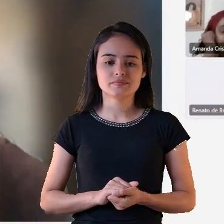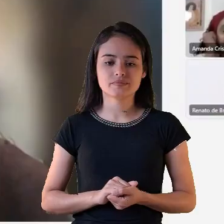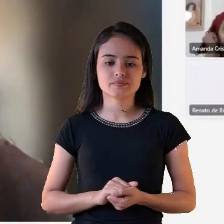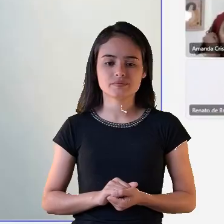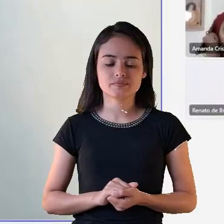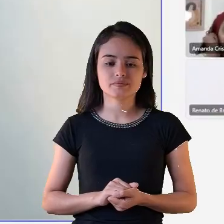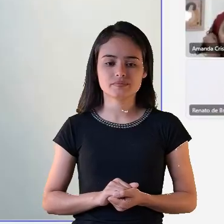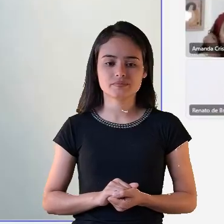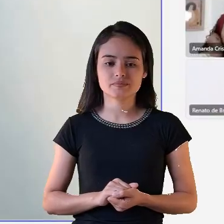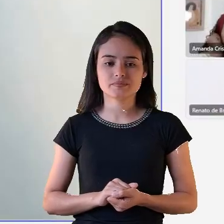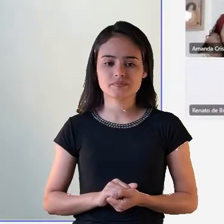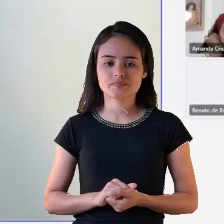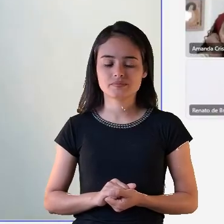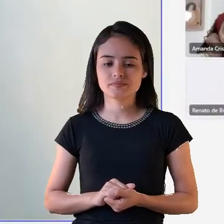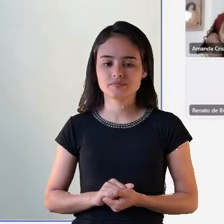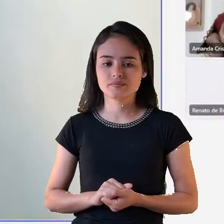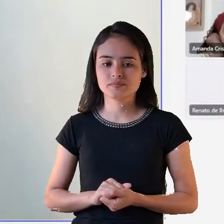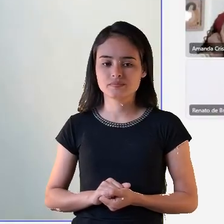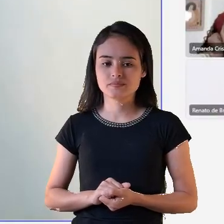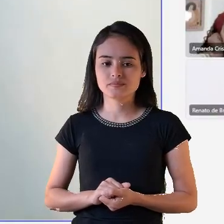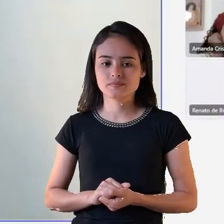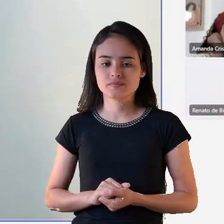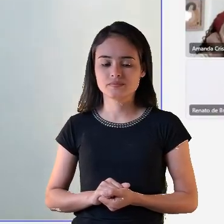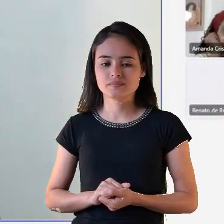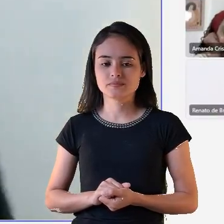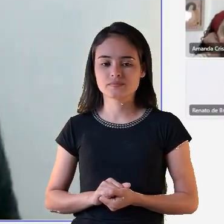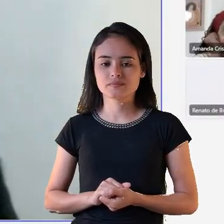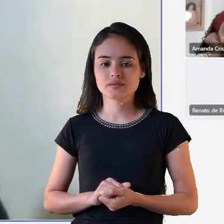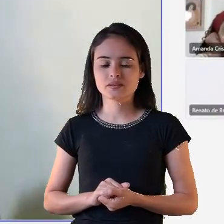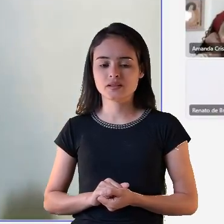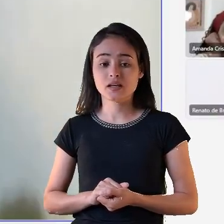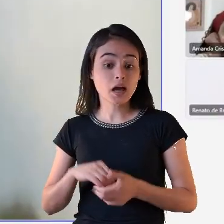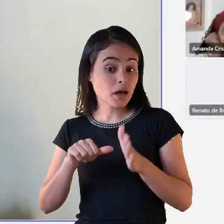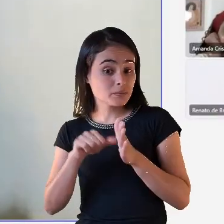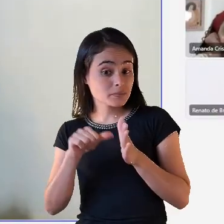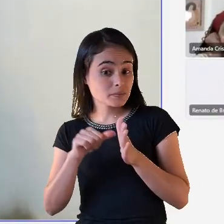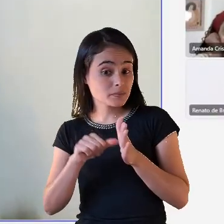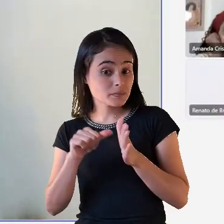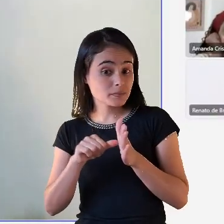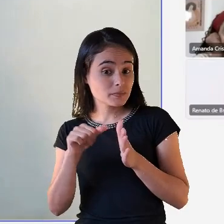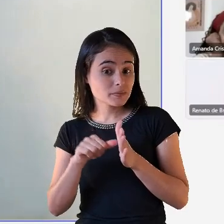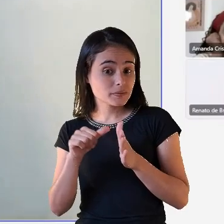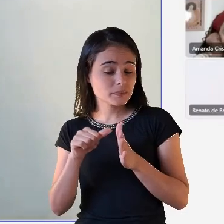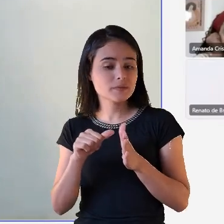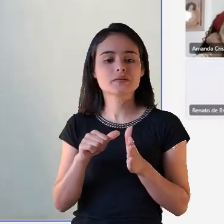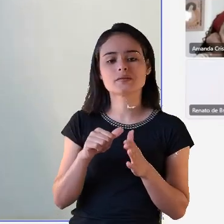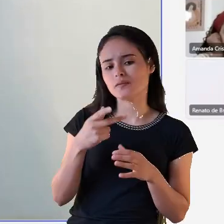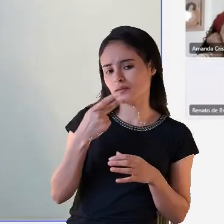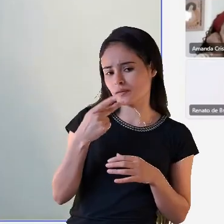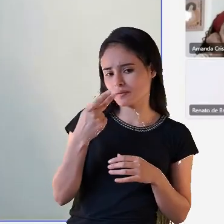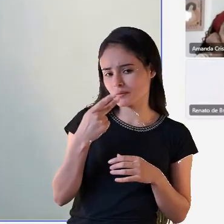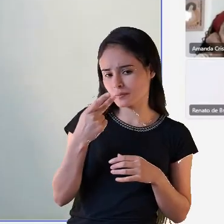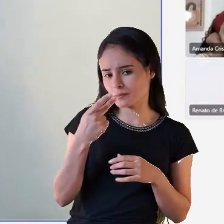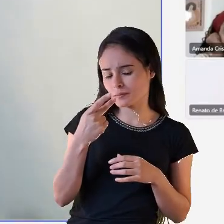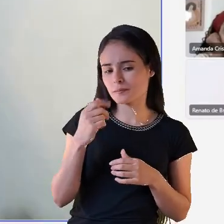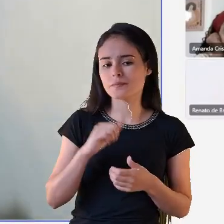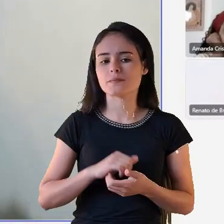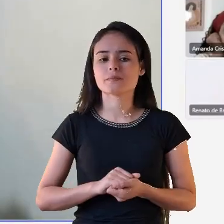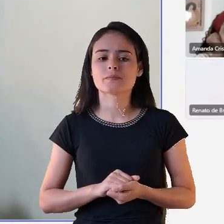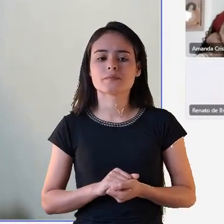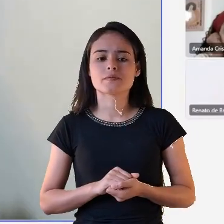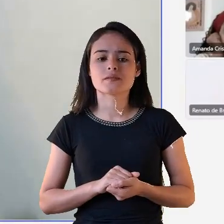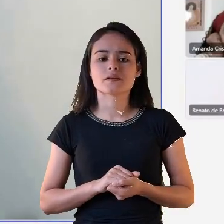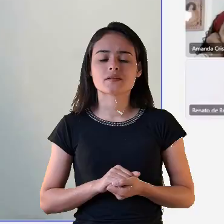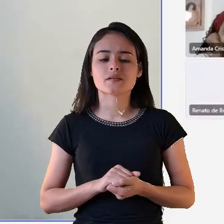Antes de devolver aqui para a Amanda começar a aula dessa noite, eu queria falar um pouquinho a respeito de que a Feira Literária das Águas Virtuosas